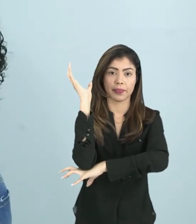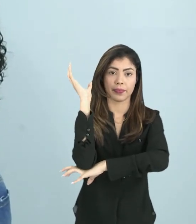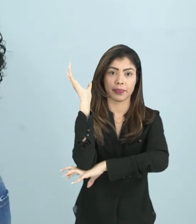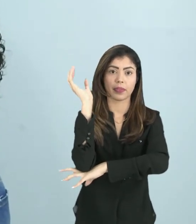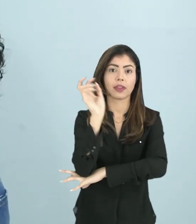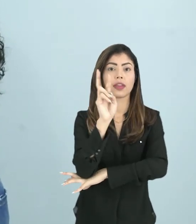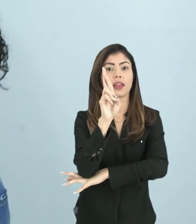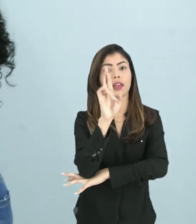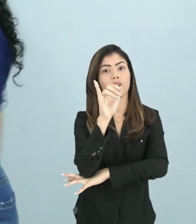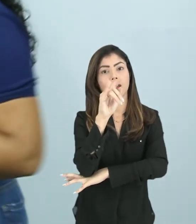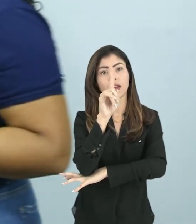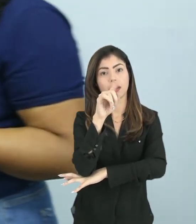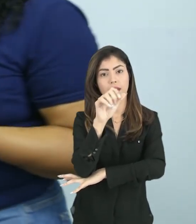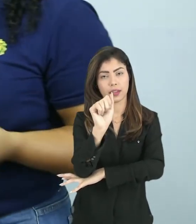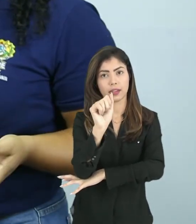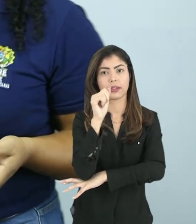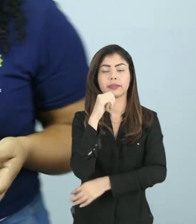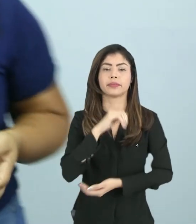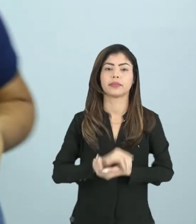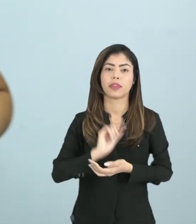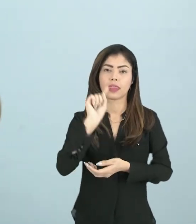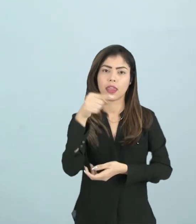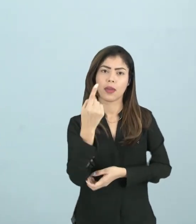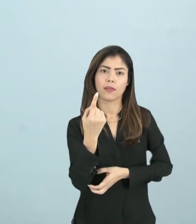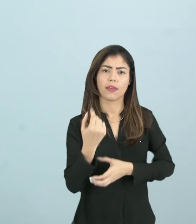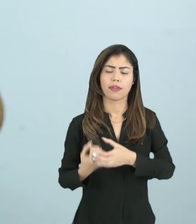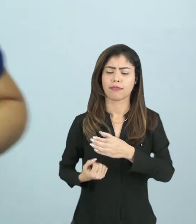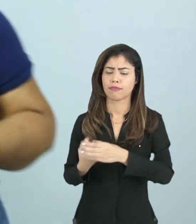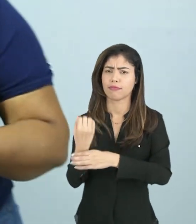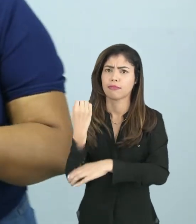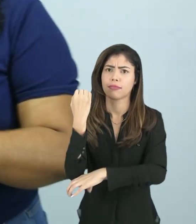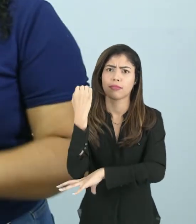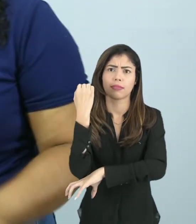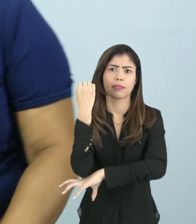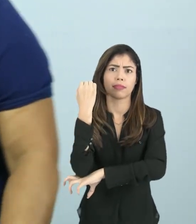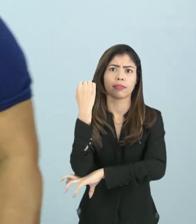raiz. E depois que nasceu a raiz,